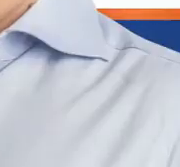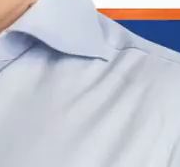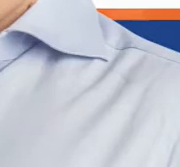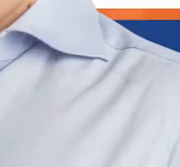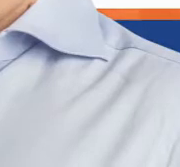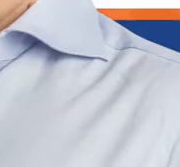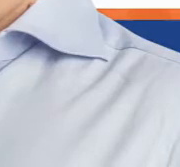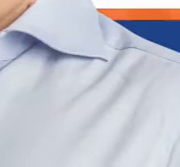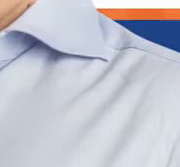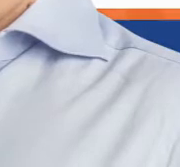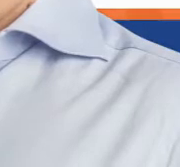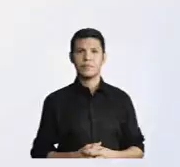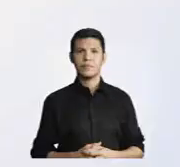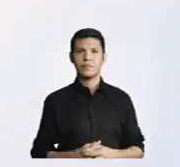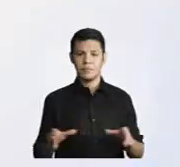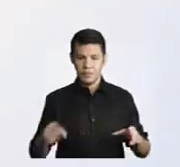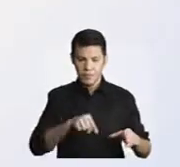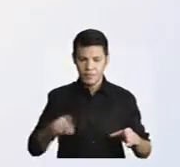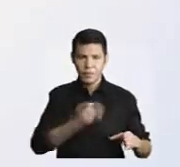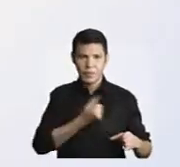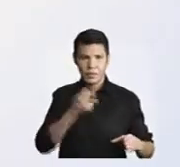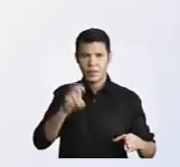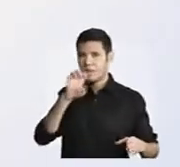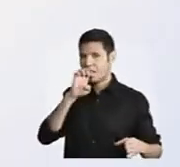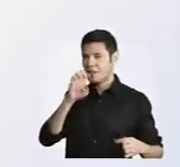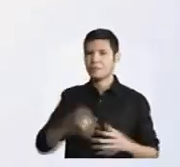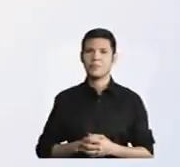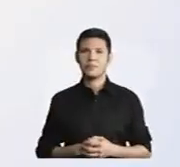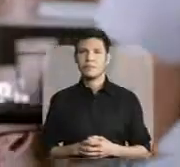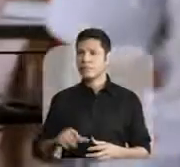Ricardo Nicolau, 77. Vote Eduardo, 15.